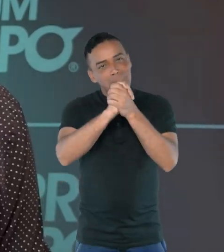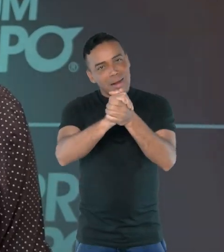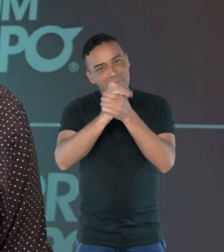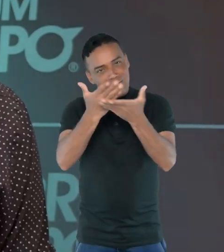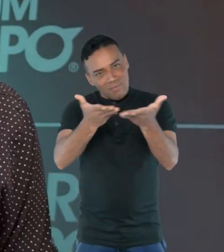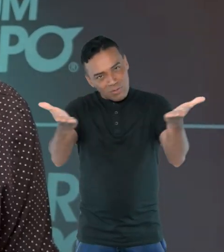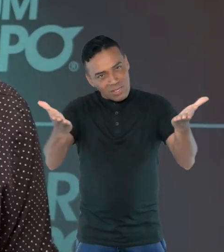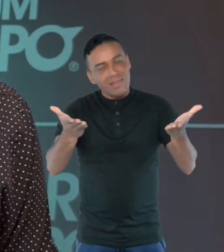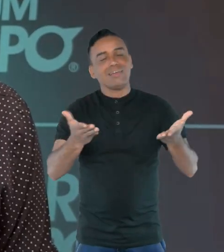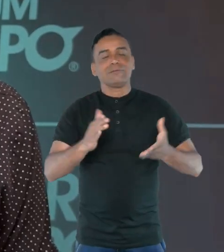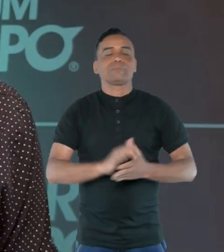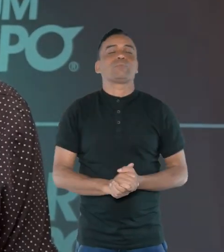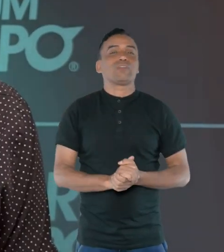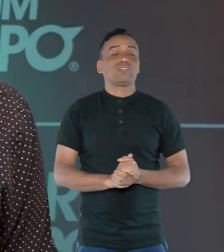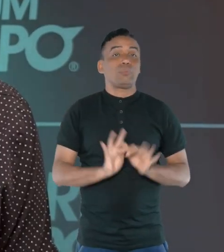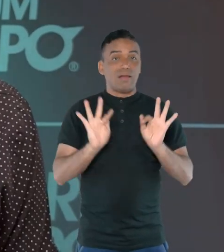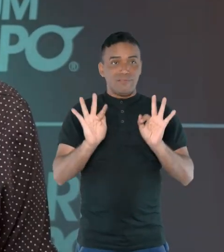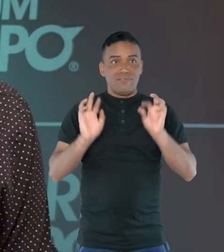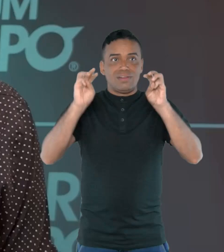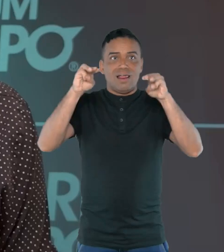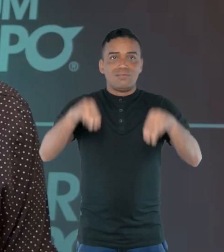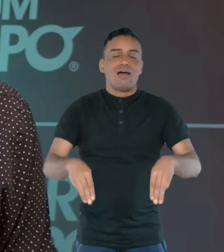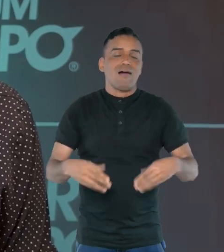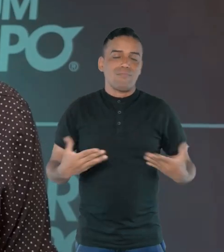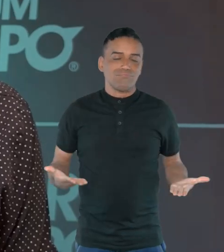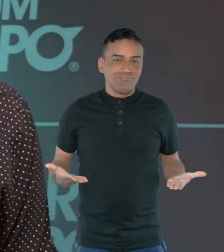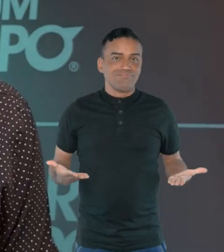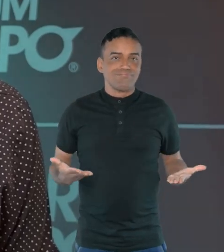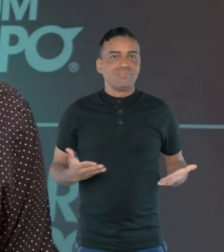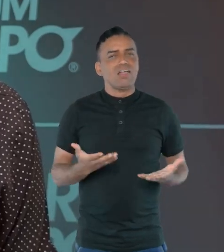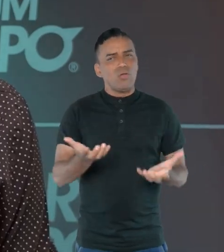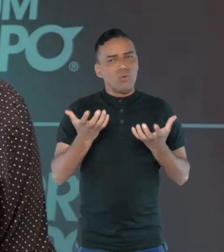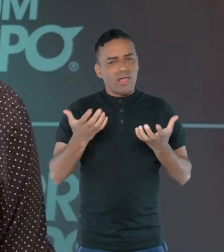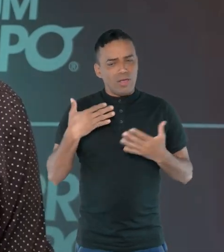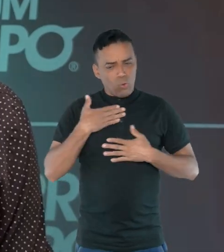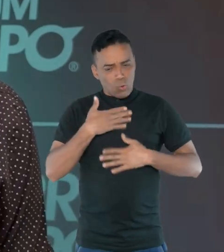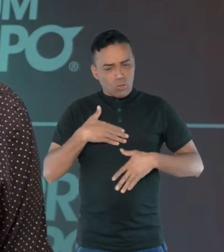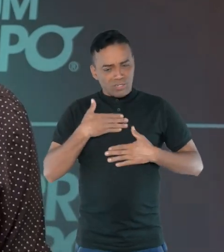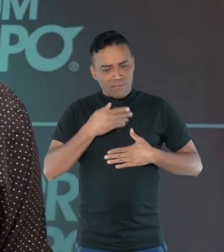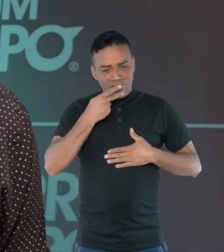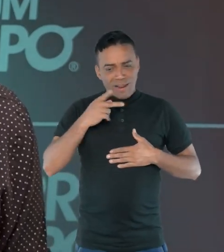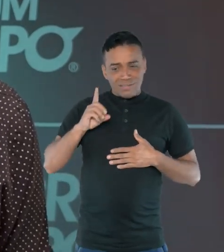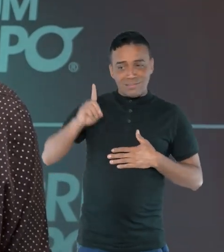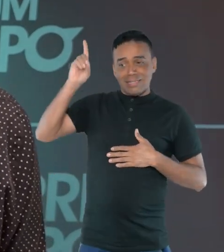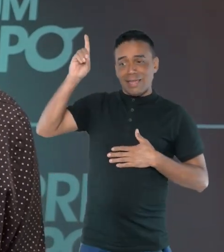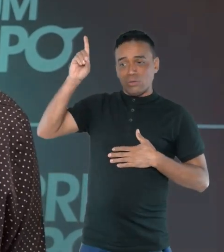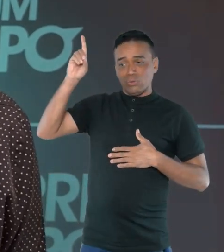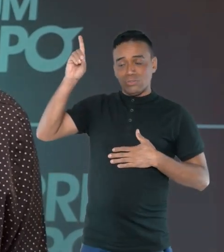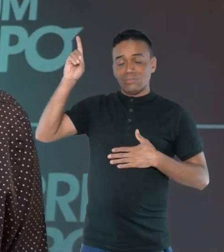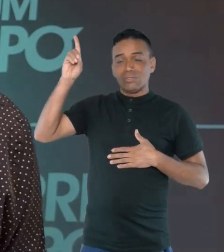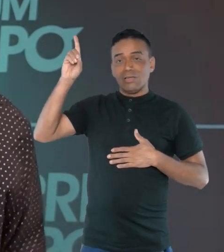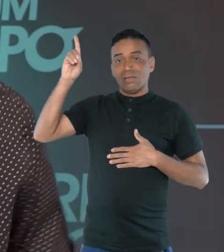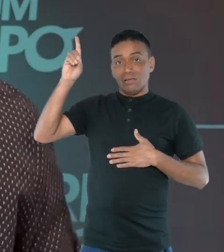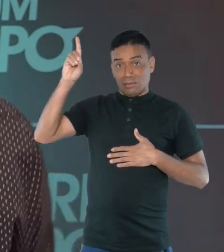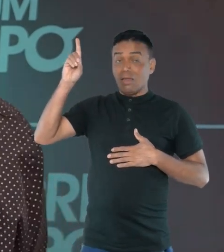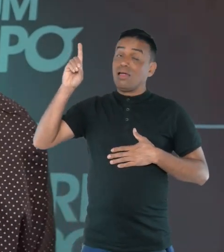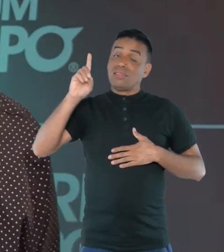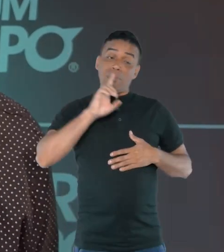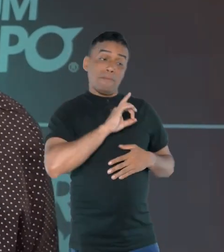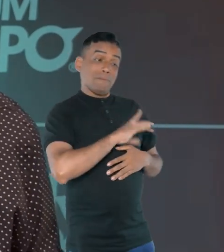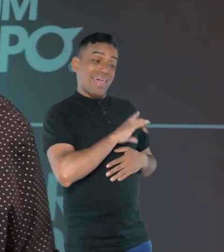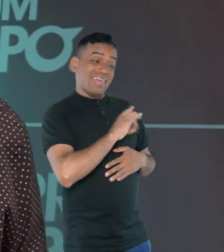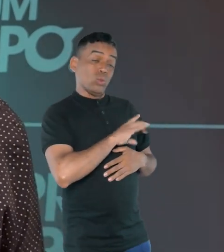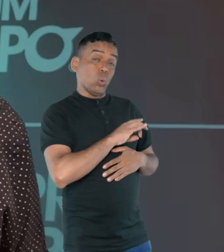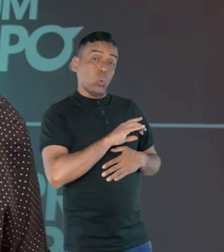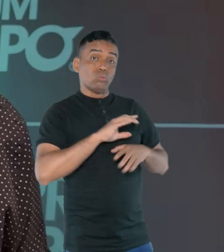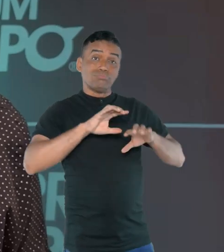por isso. E para encerrar, eu gostaria que você me falasse um pouco de Deus e de medo. A gente começou falando um